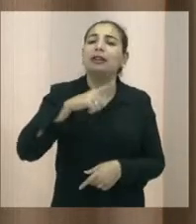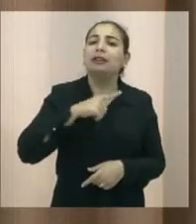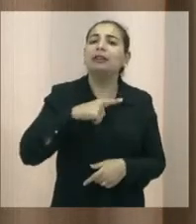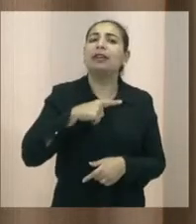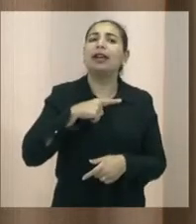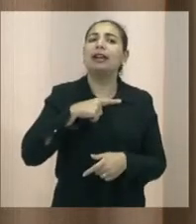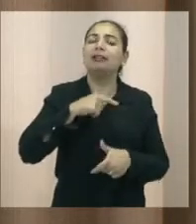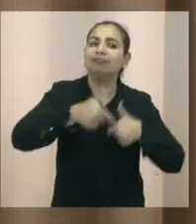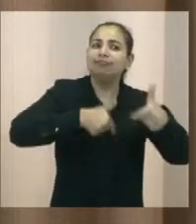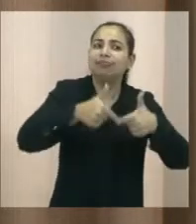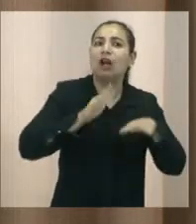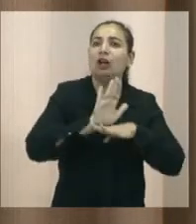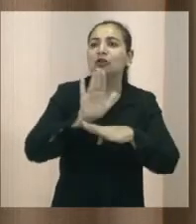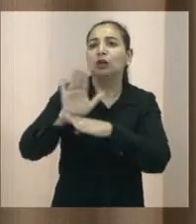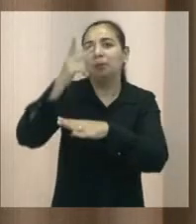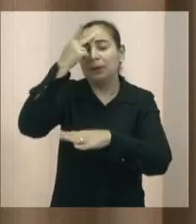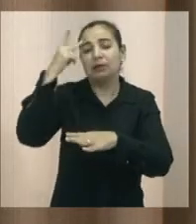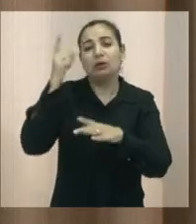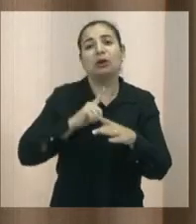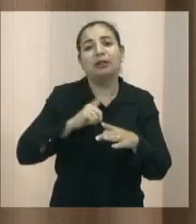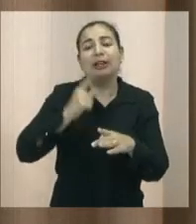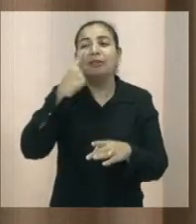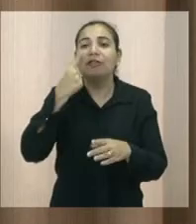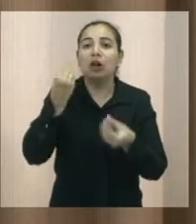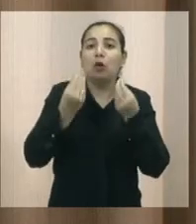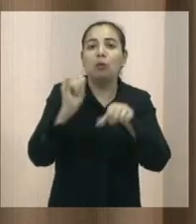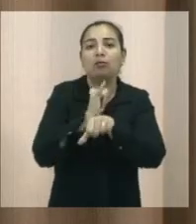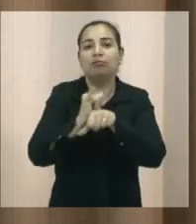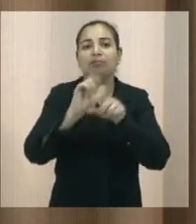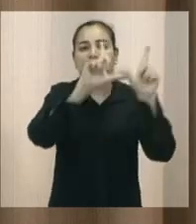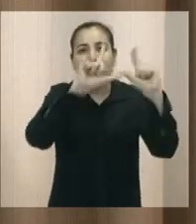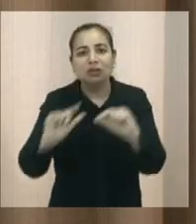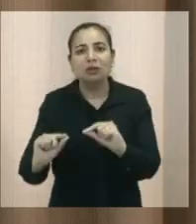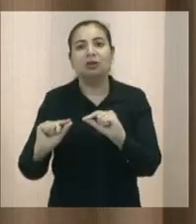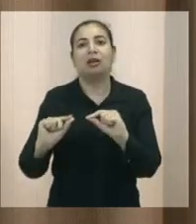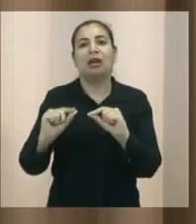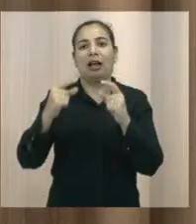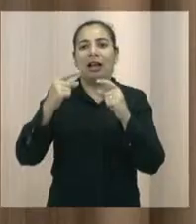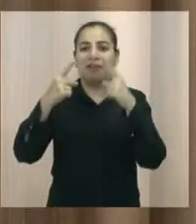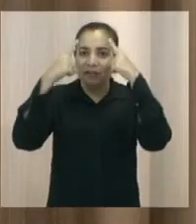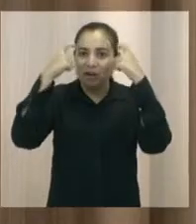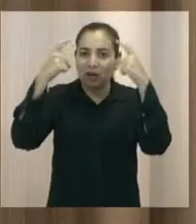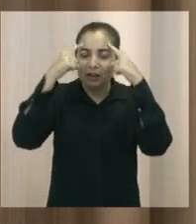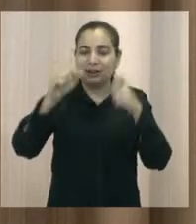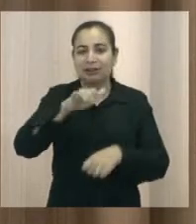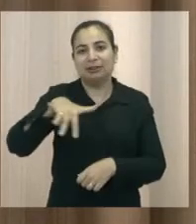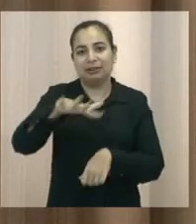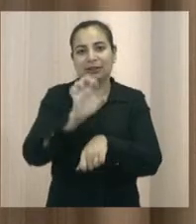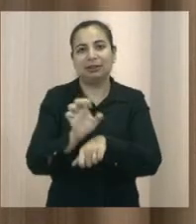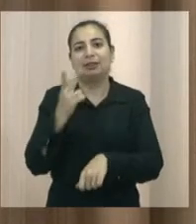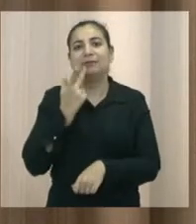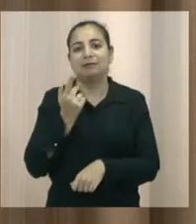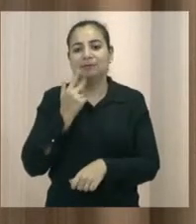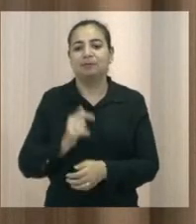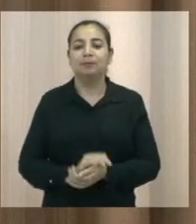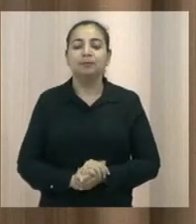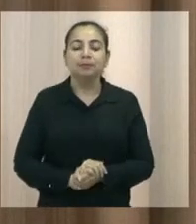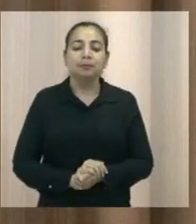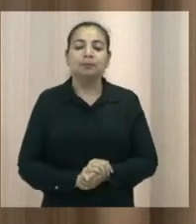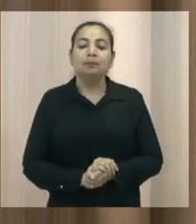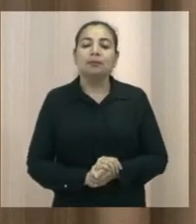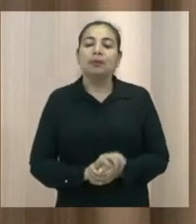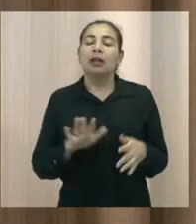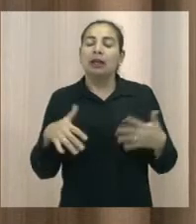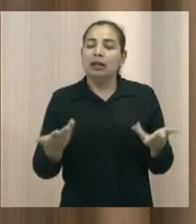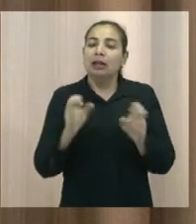essas questões tão sérias sociais que a gente vive no estado do Ceará. Vereadora Larissa, a Câmara Municipal, existe